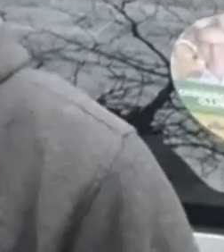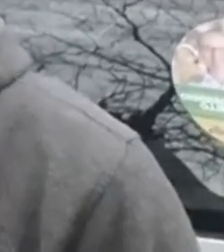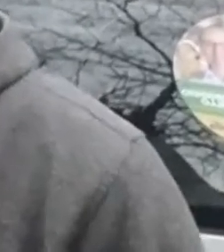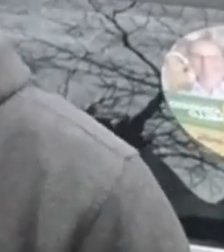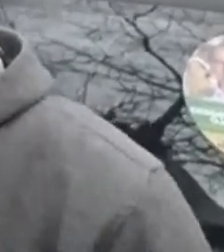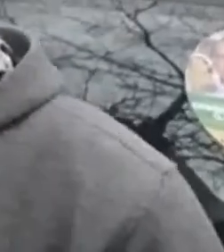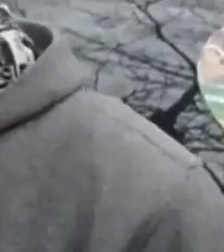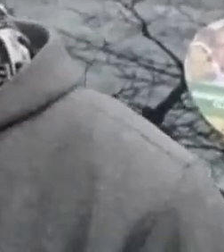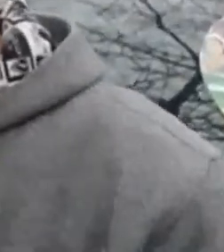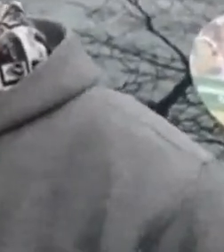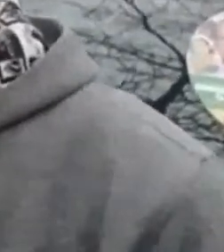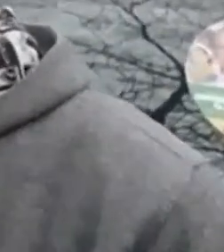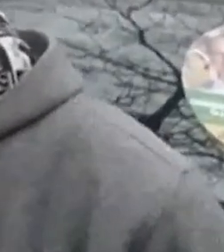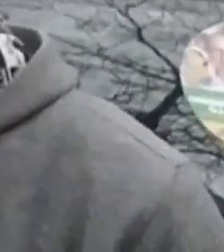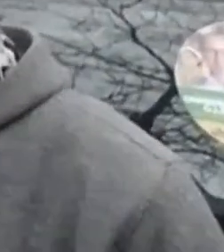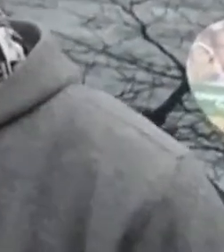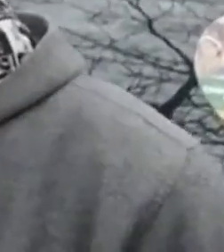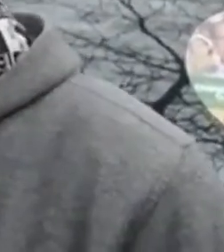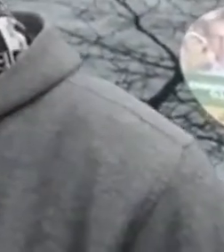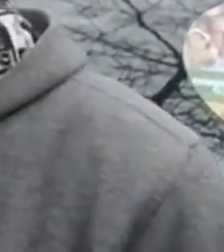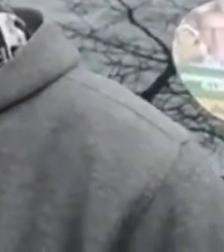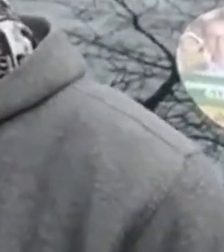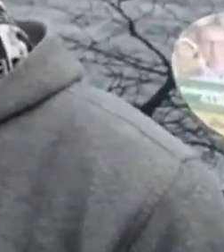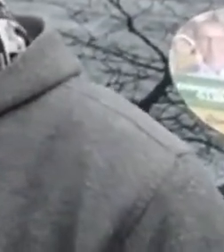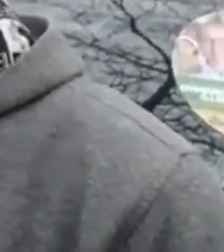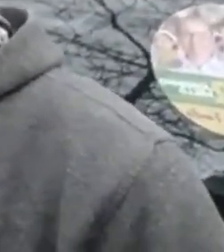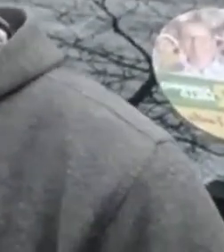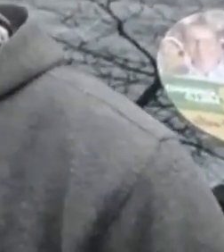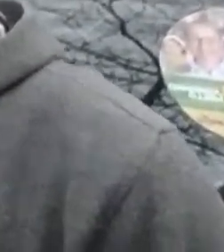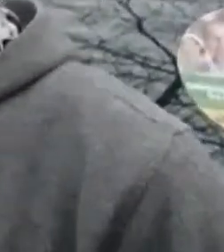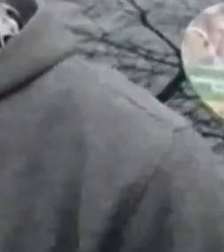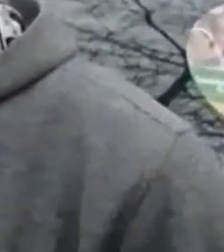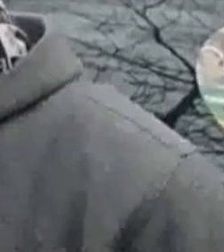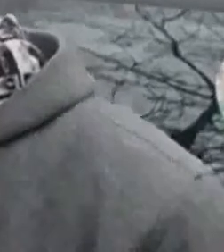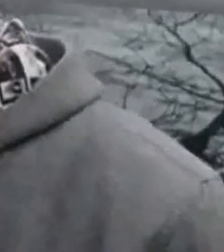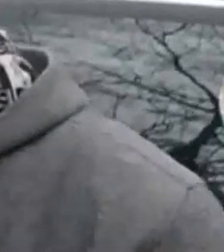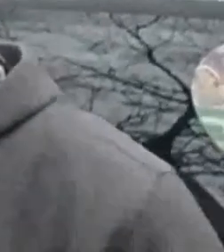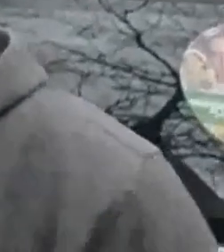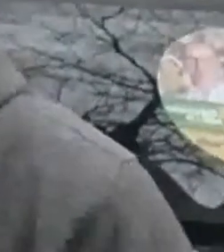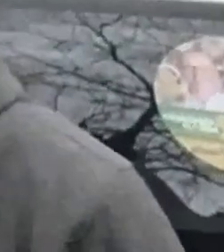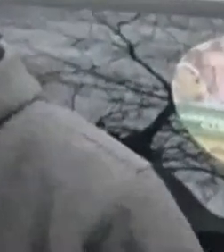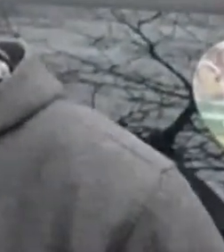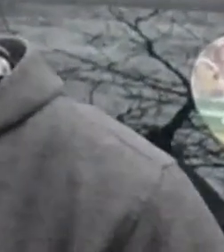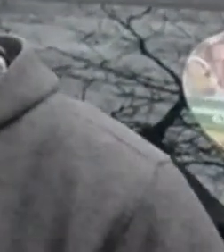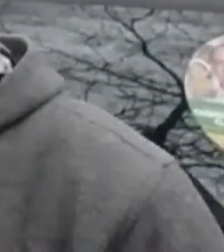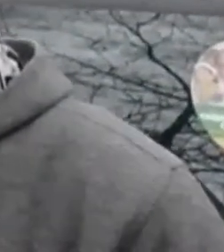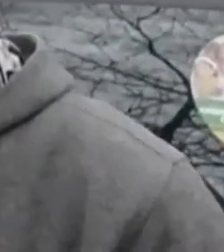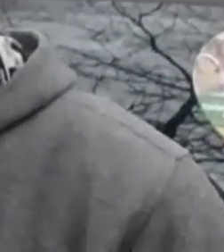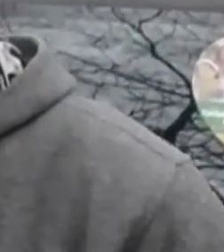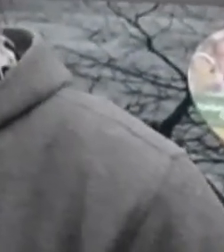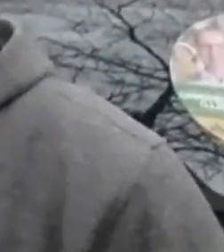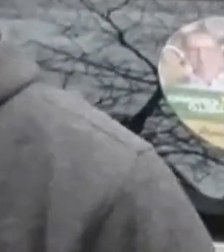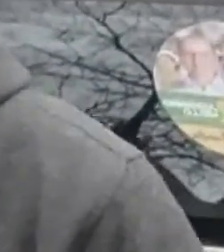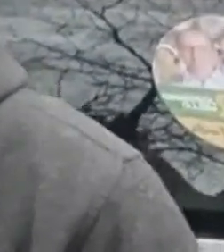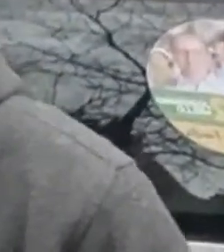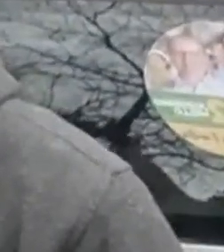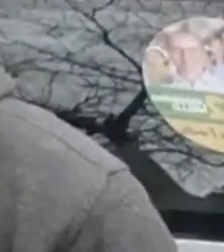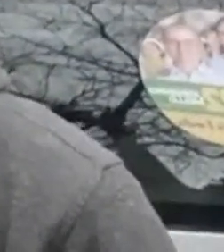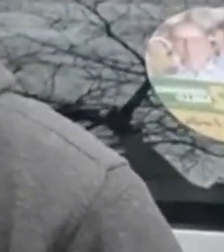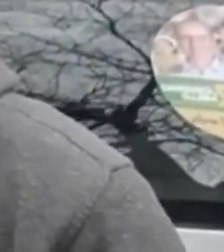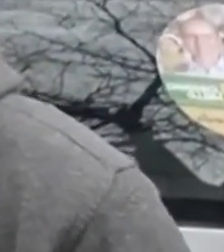Edgar, um jovem que sofreu retaliação por se posicionar publicamente, por defender os princípios e valores